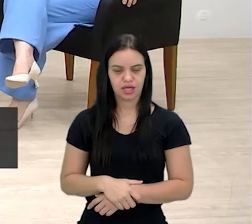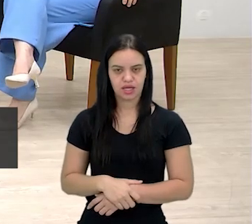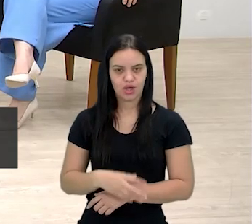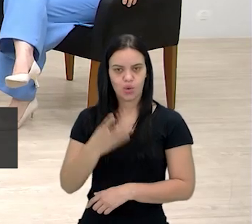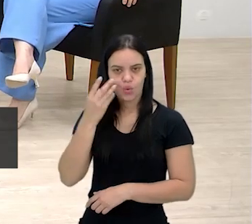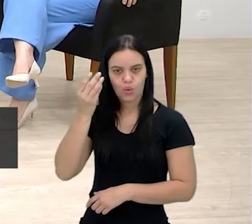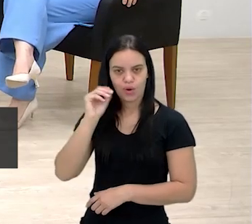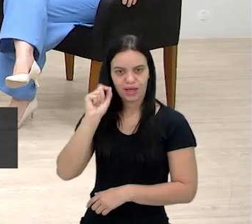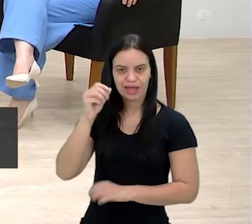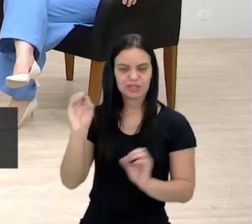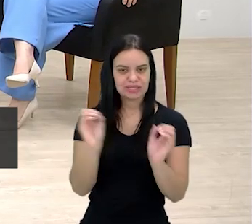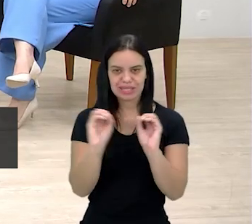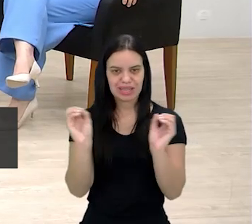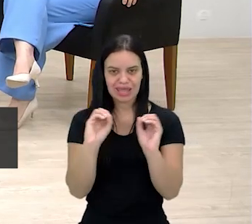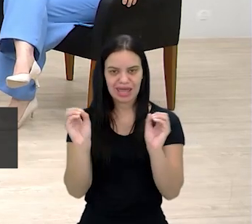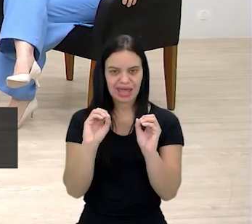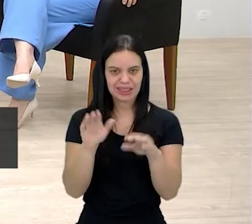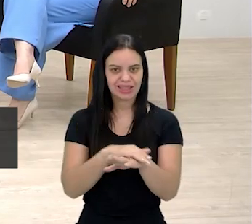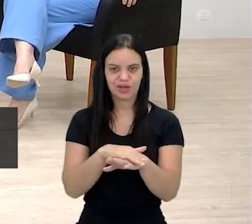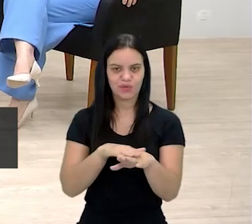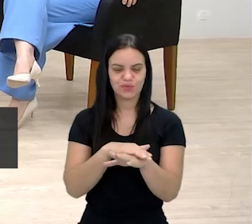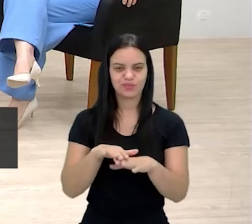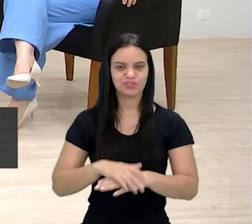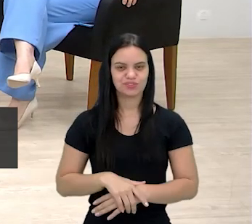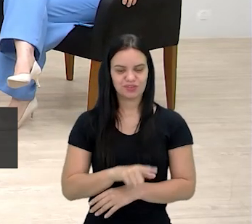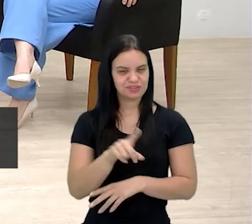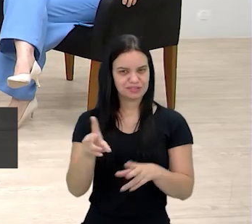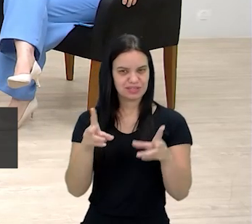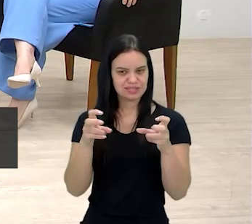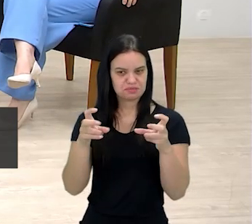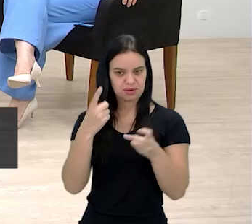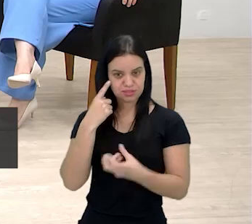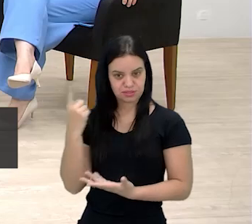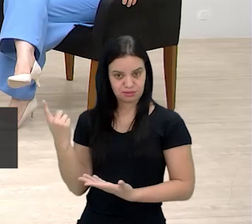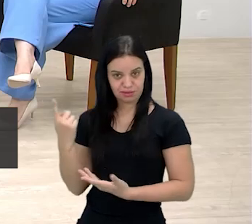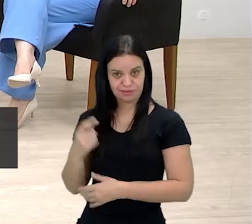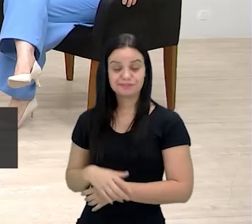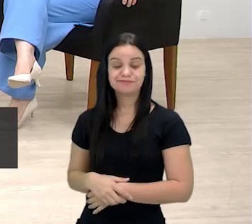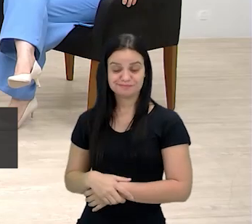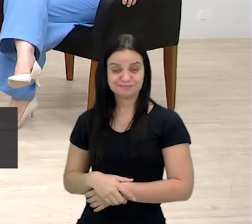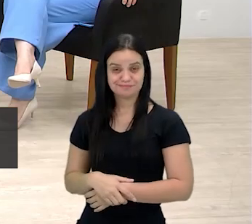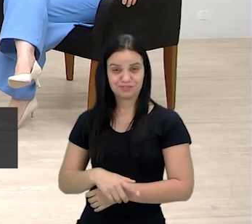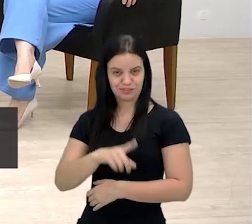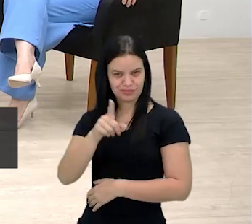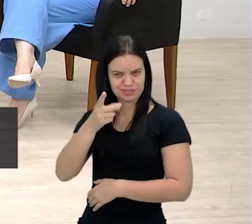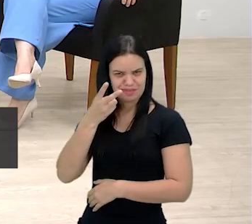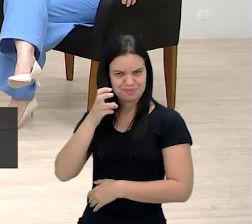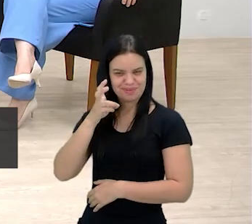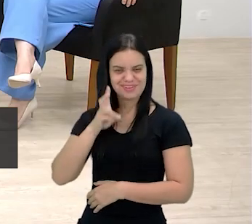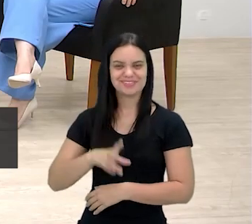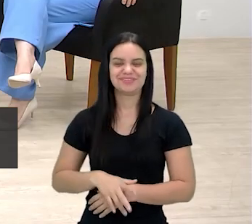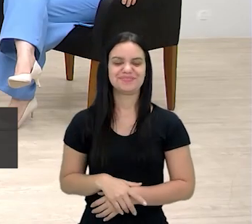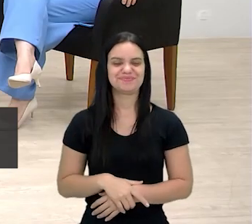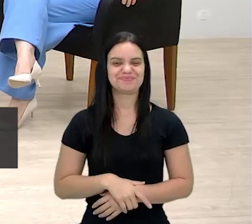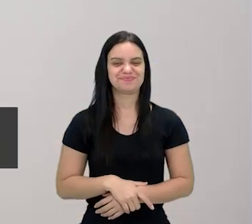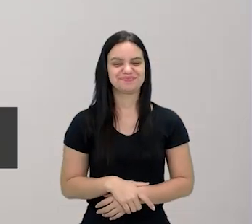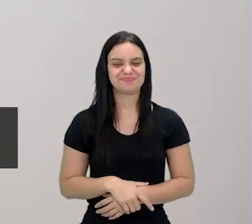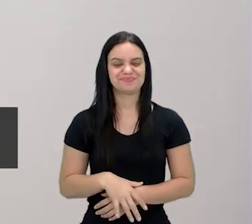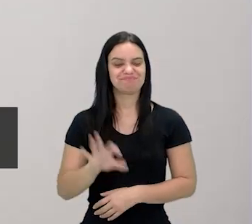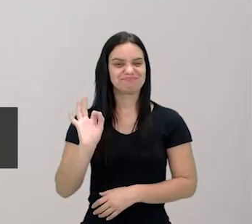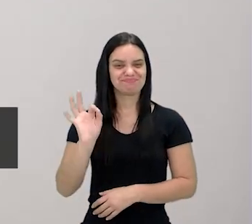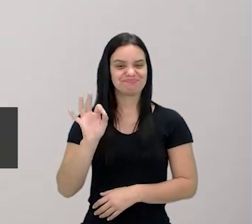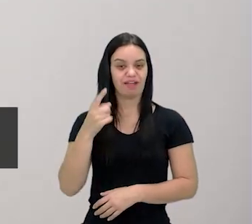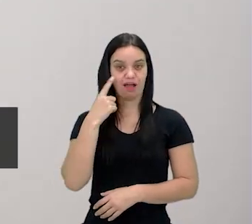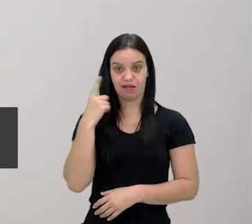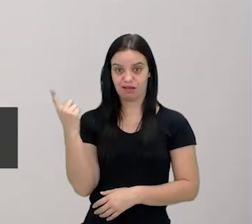gente, nem vocês aí, nem nós aqui. Vocês viram que ele cresceu um pouquinho? Está reparando aí, Evelyn, participantes? Está reparando aí, Ana Paula? Com